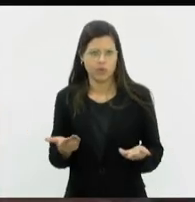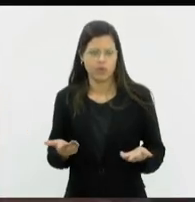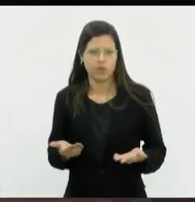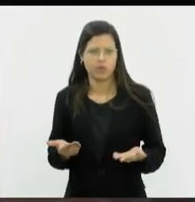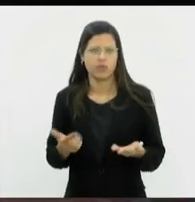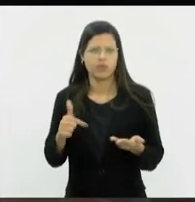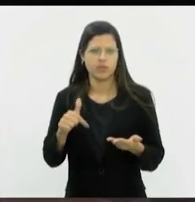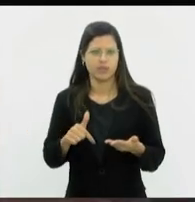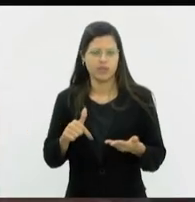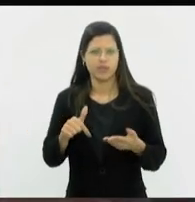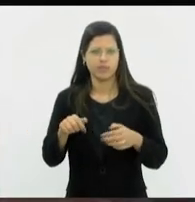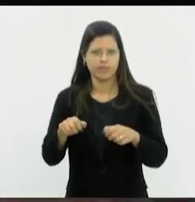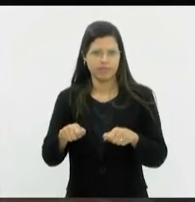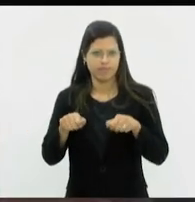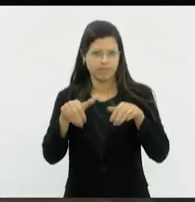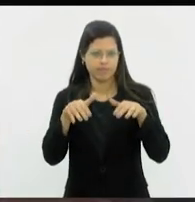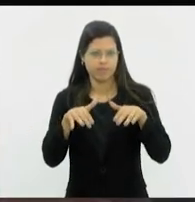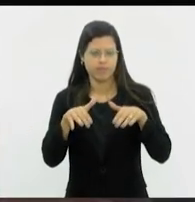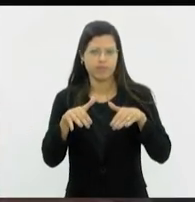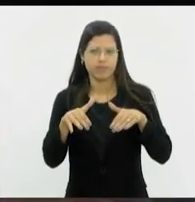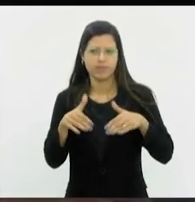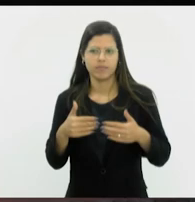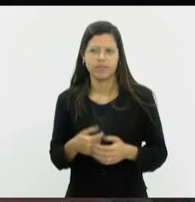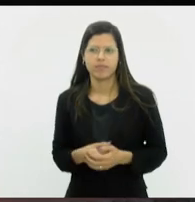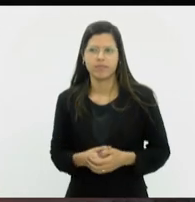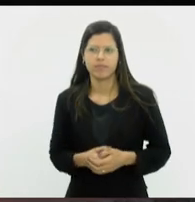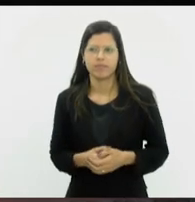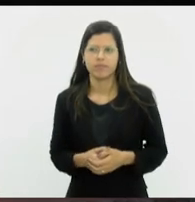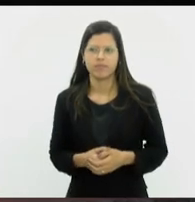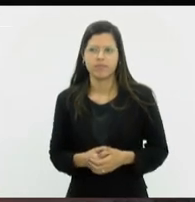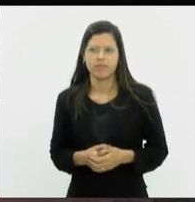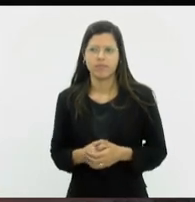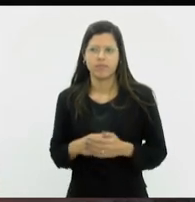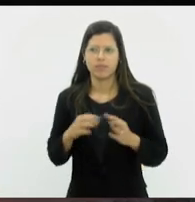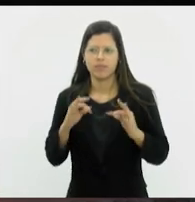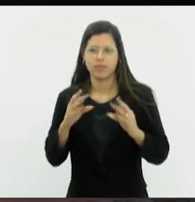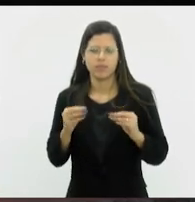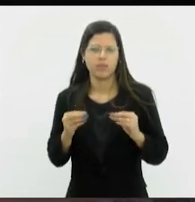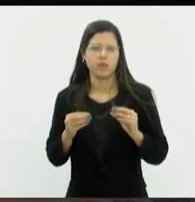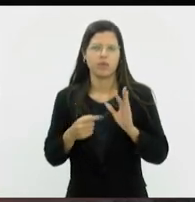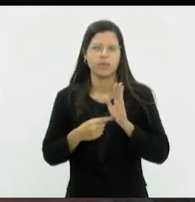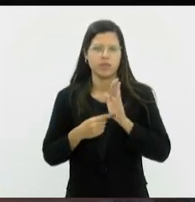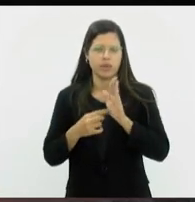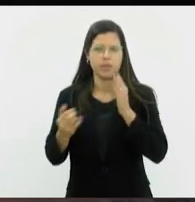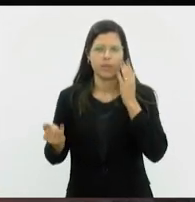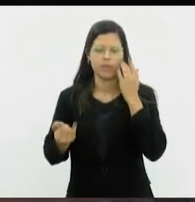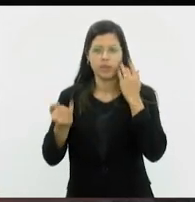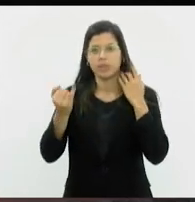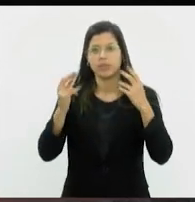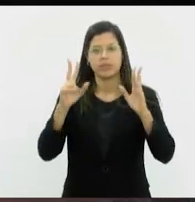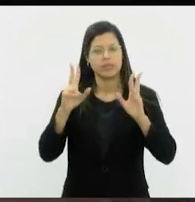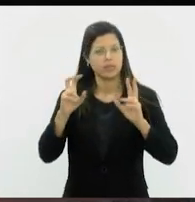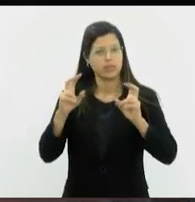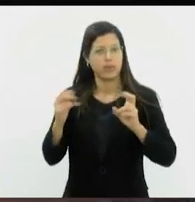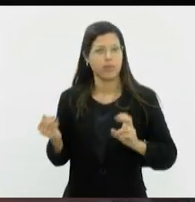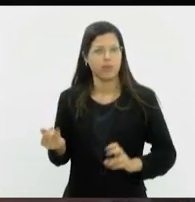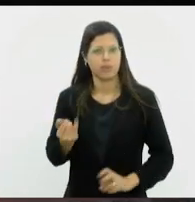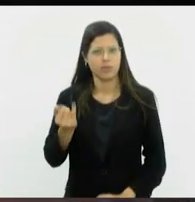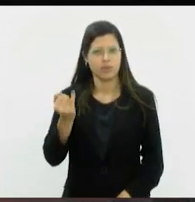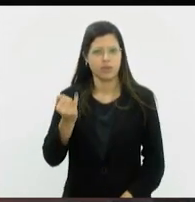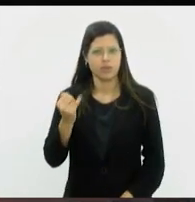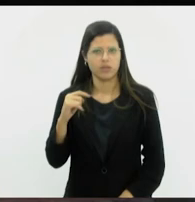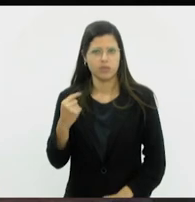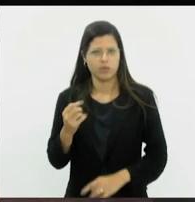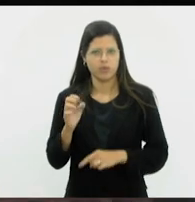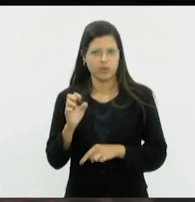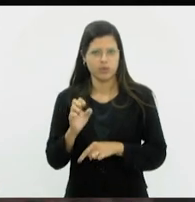tribuna, eu trago aqui para todos a importância, um tema de muita importância para o nosso Estado,